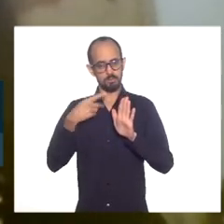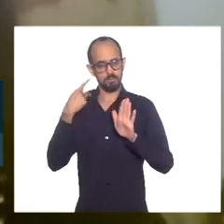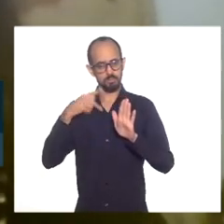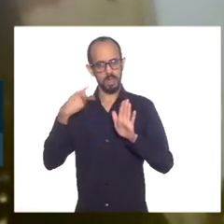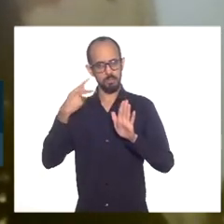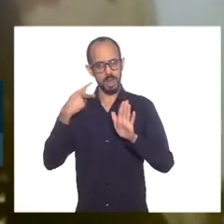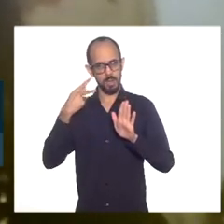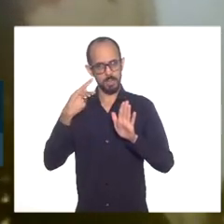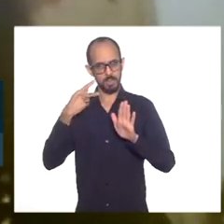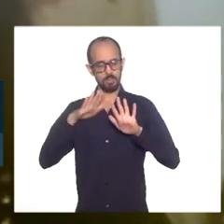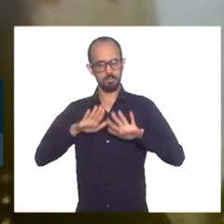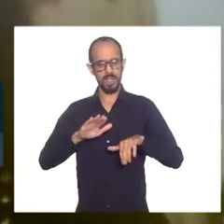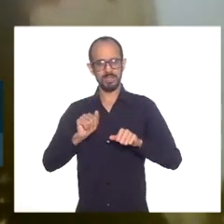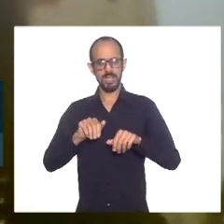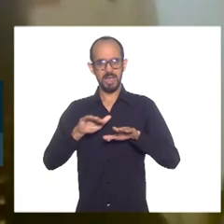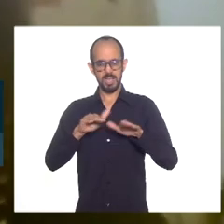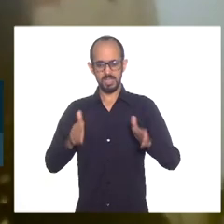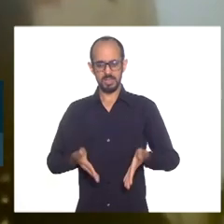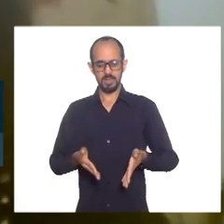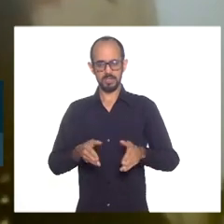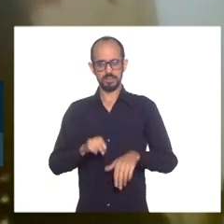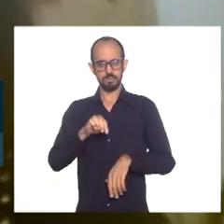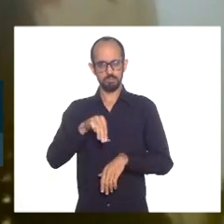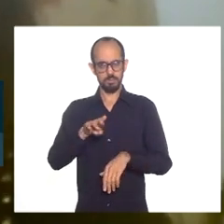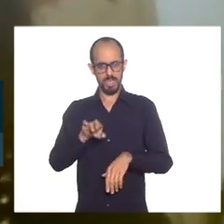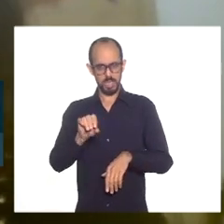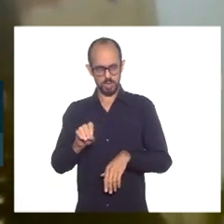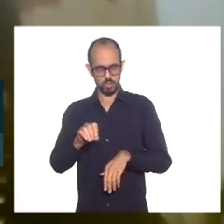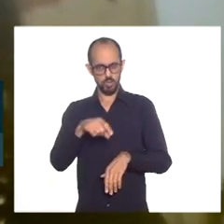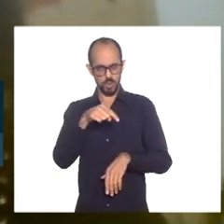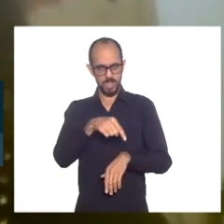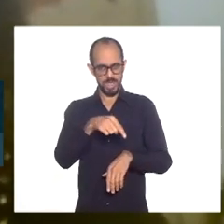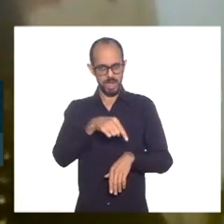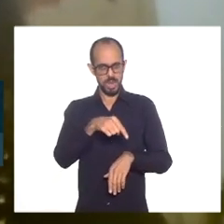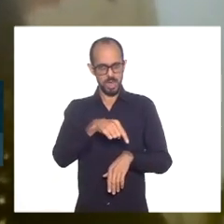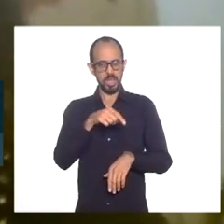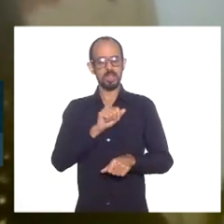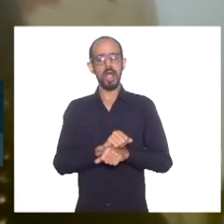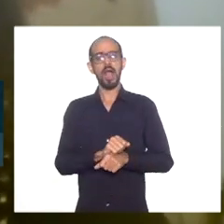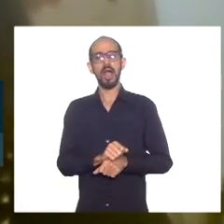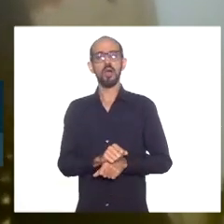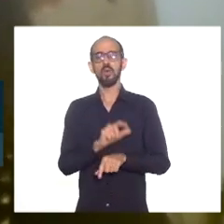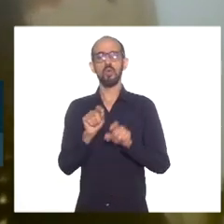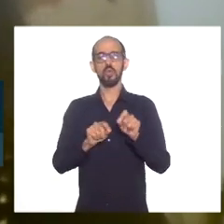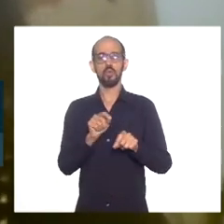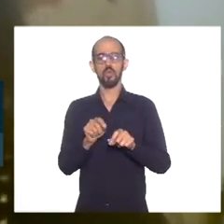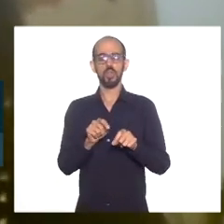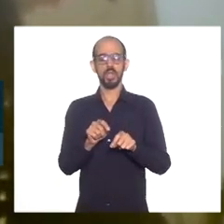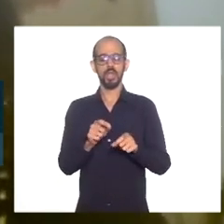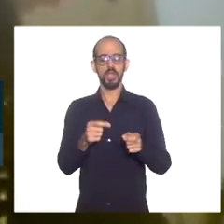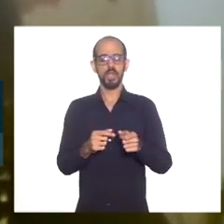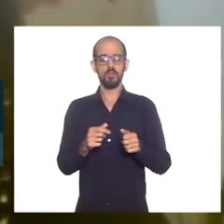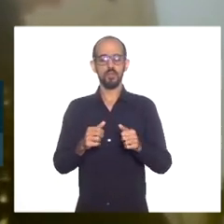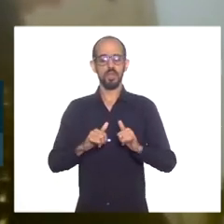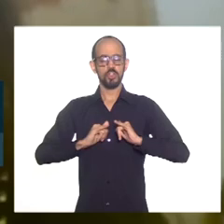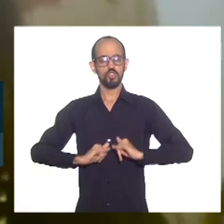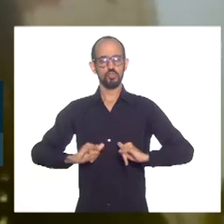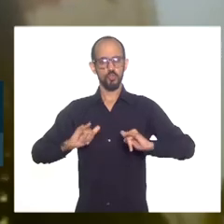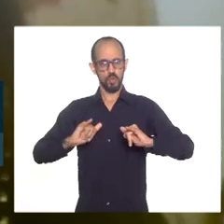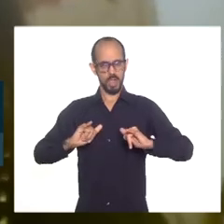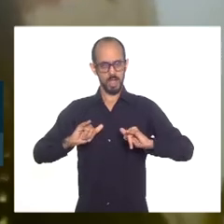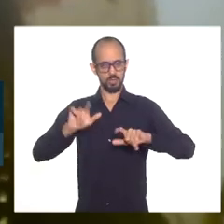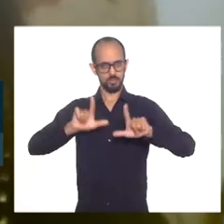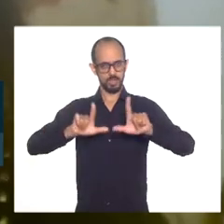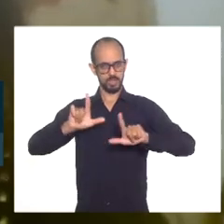Só que essa última plataforma de Mero, ela está declarada à imprensa como tendo